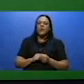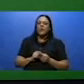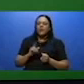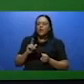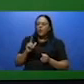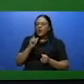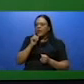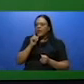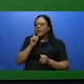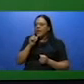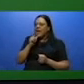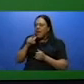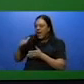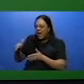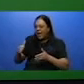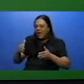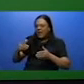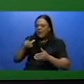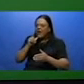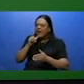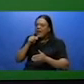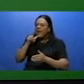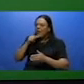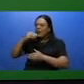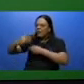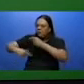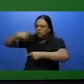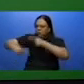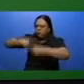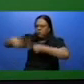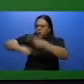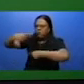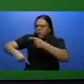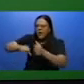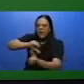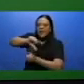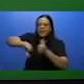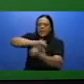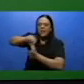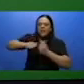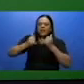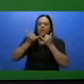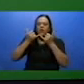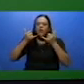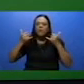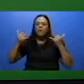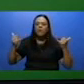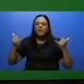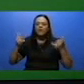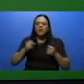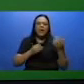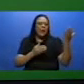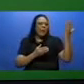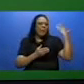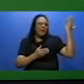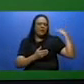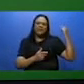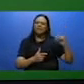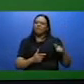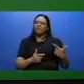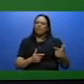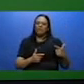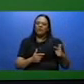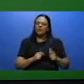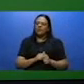usados para produção de energia elétrica, que ainda não havia sido descoberto na época das primeiras